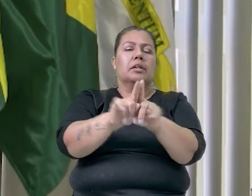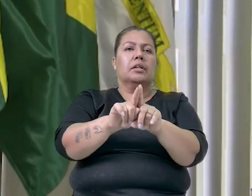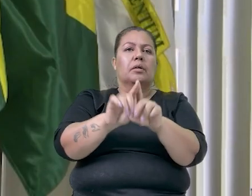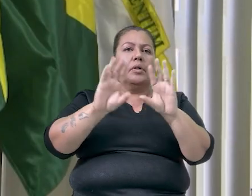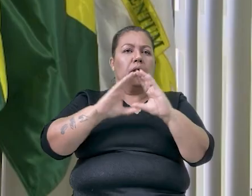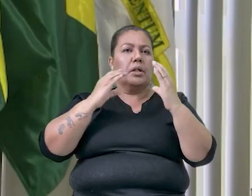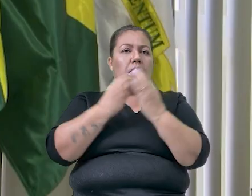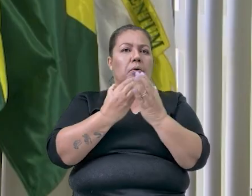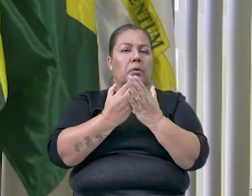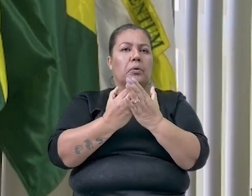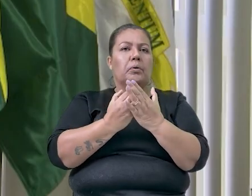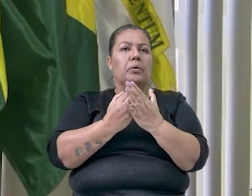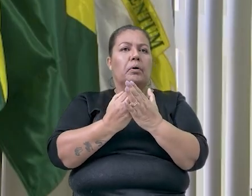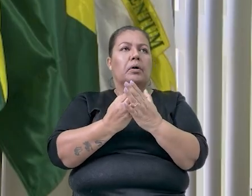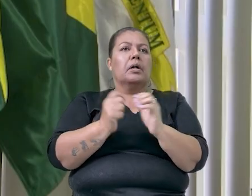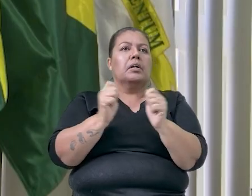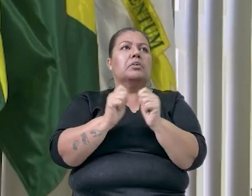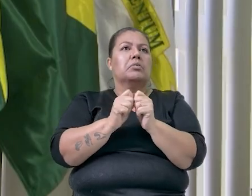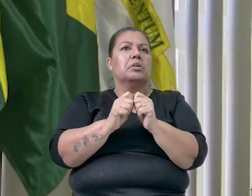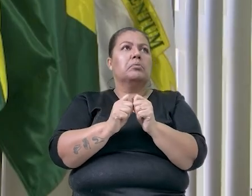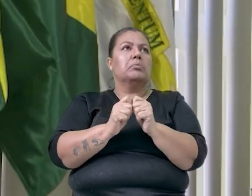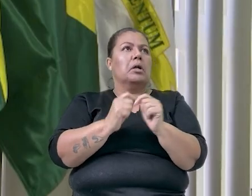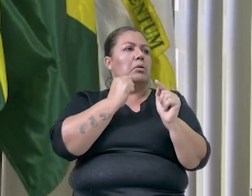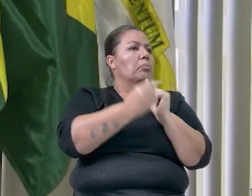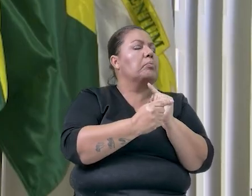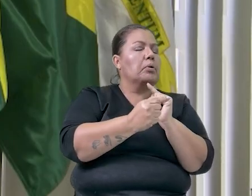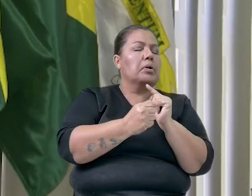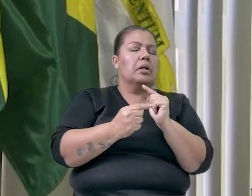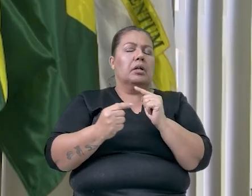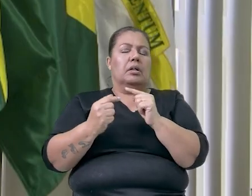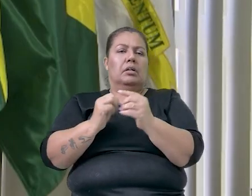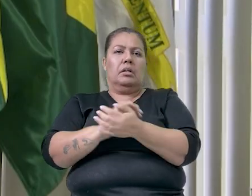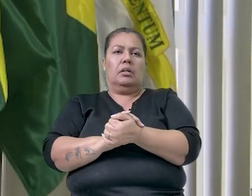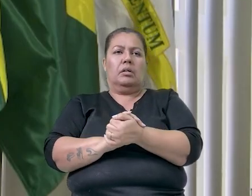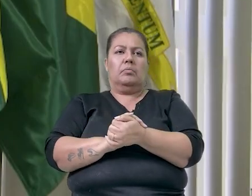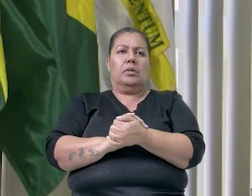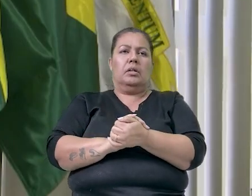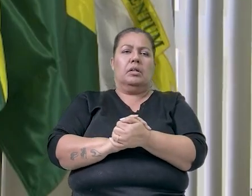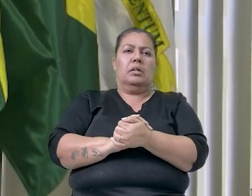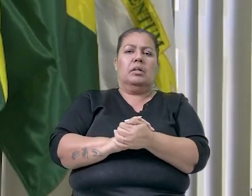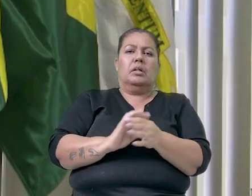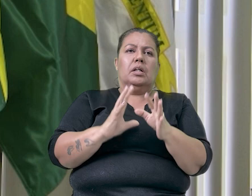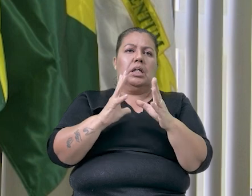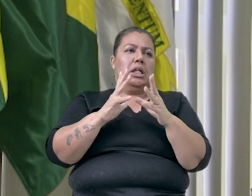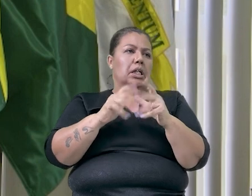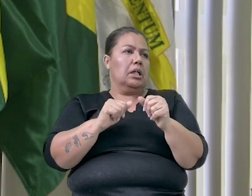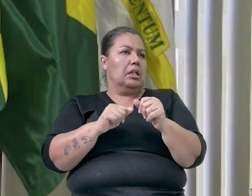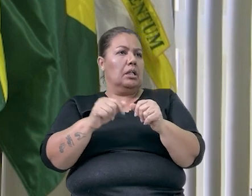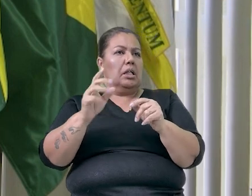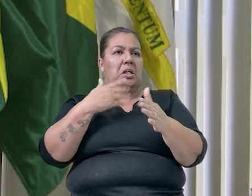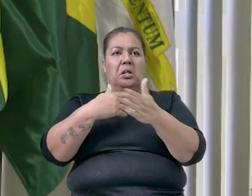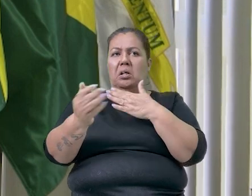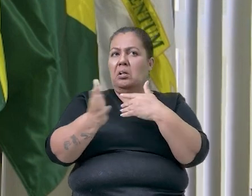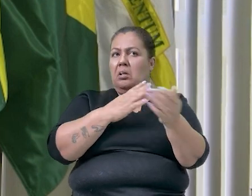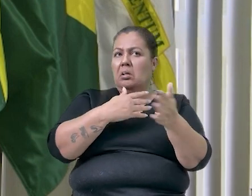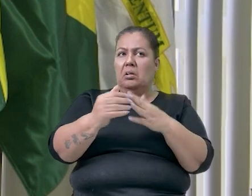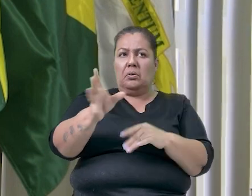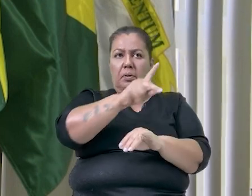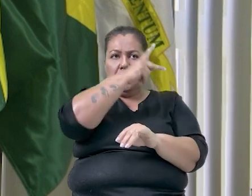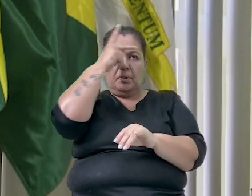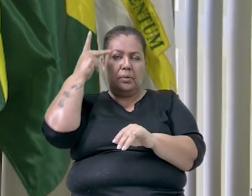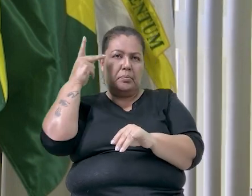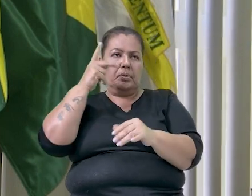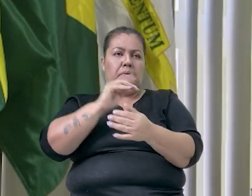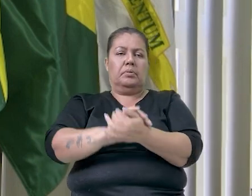atue para coibir todos esses atos que causem danos a quaisquer pessoas. E